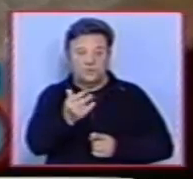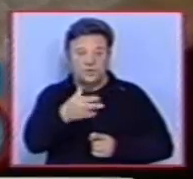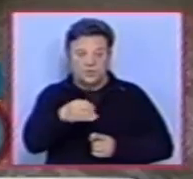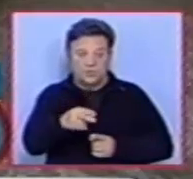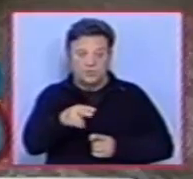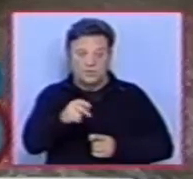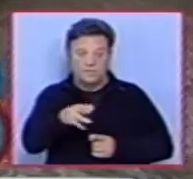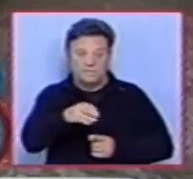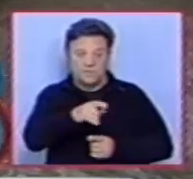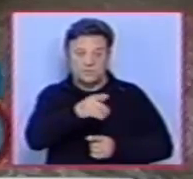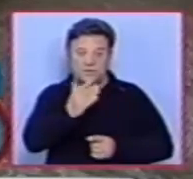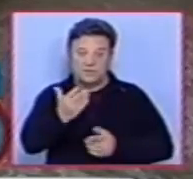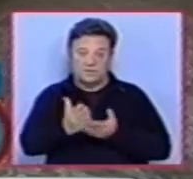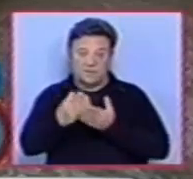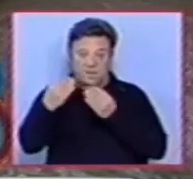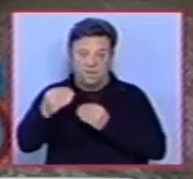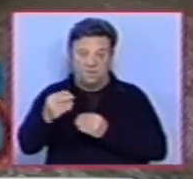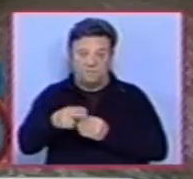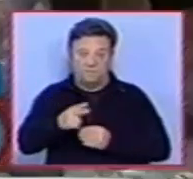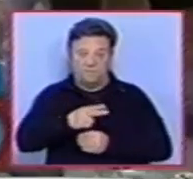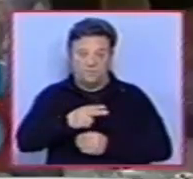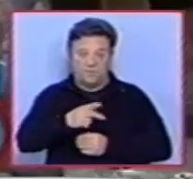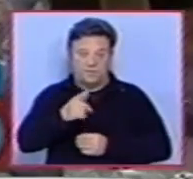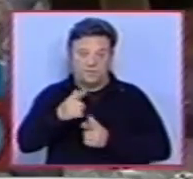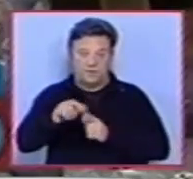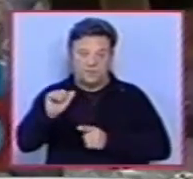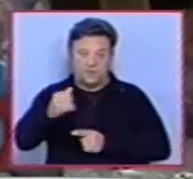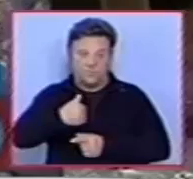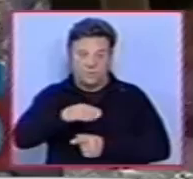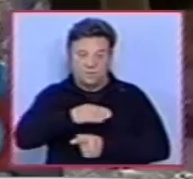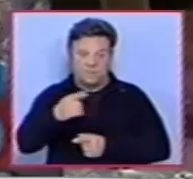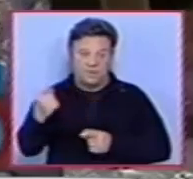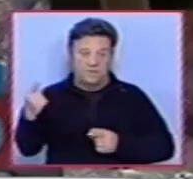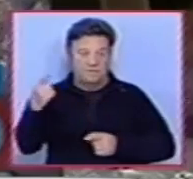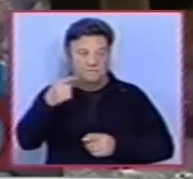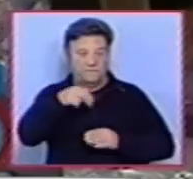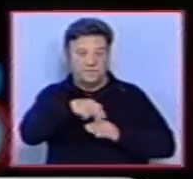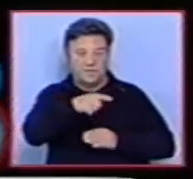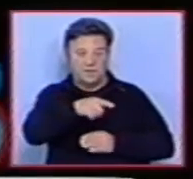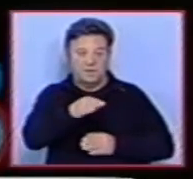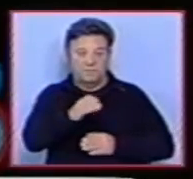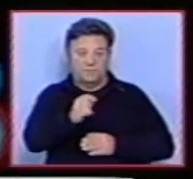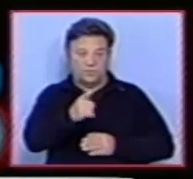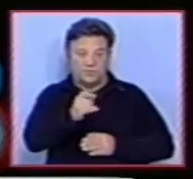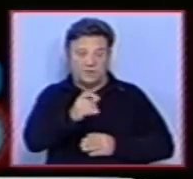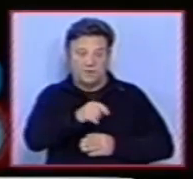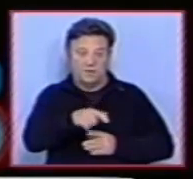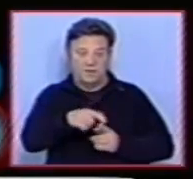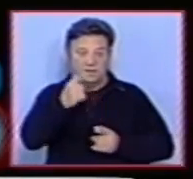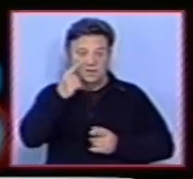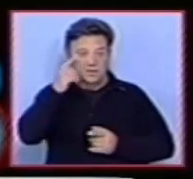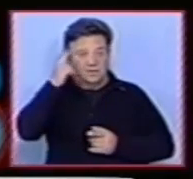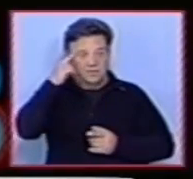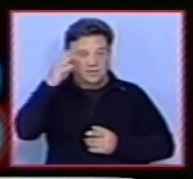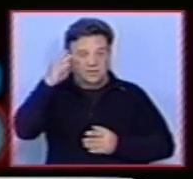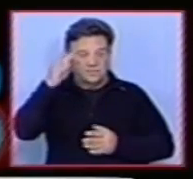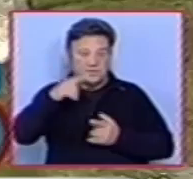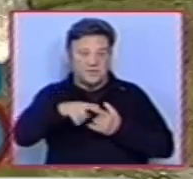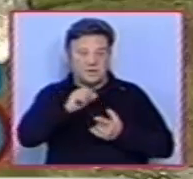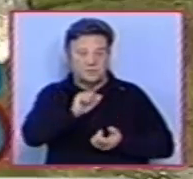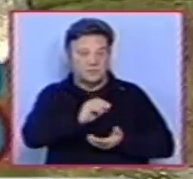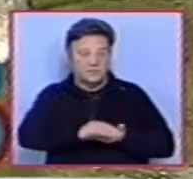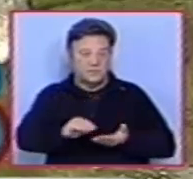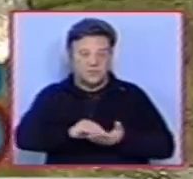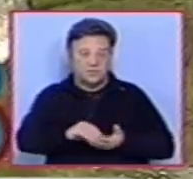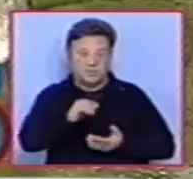Ele estava a dar aulas na Faculdade de Letras em Coimbra e vinha aqui para cima, para a Portela da Oliveira, para se inspirar na sua